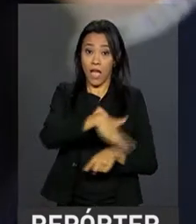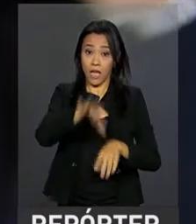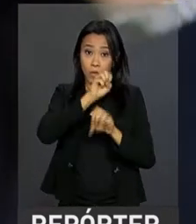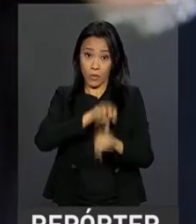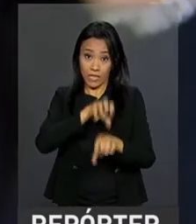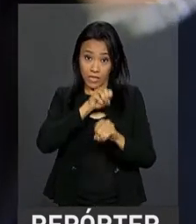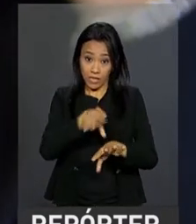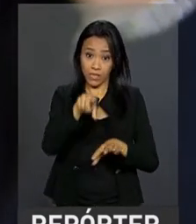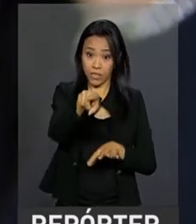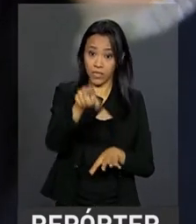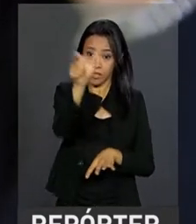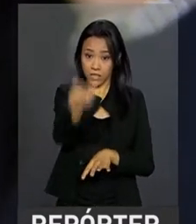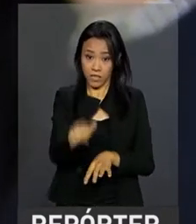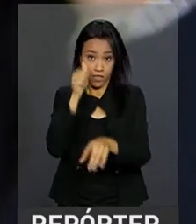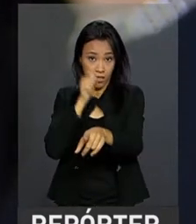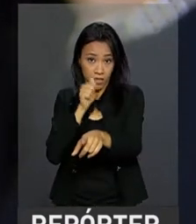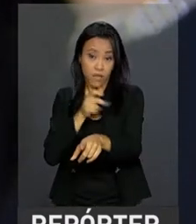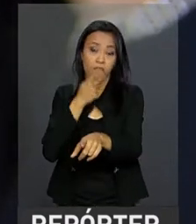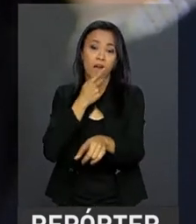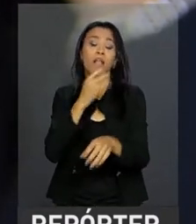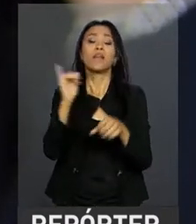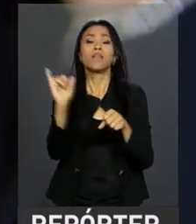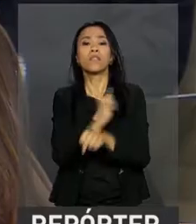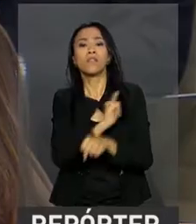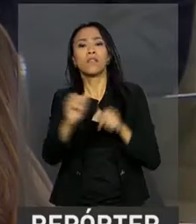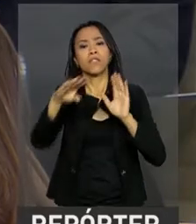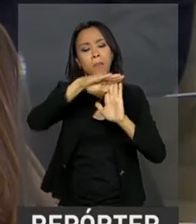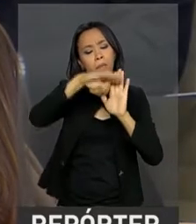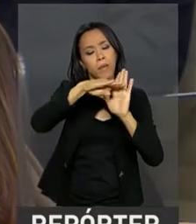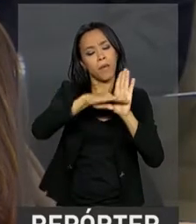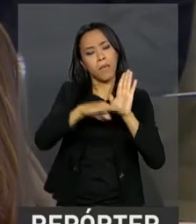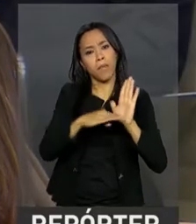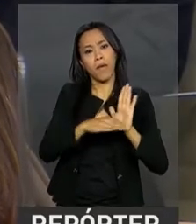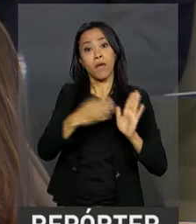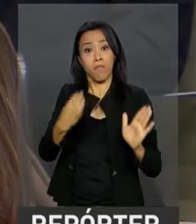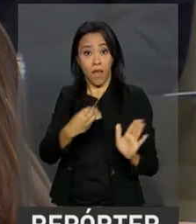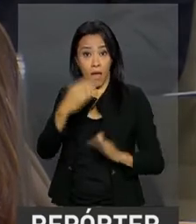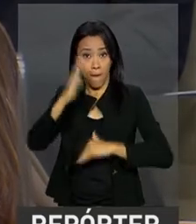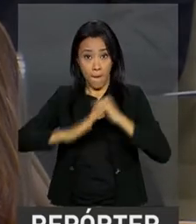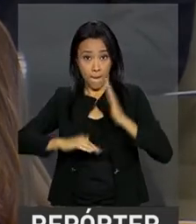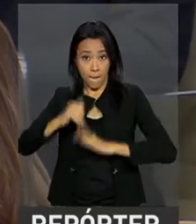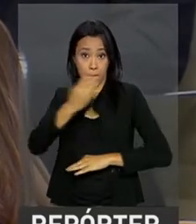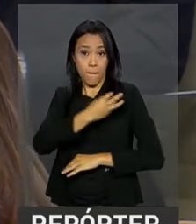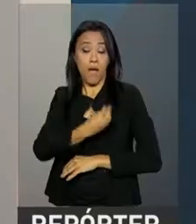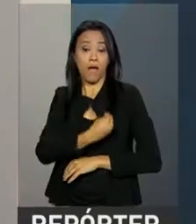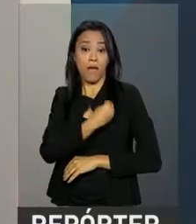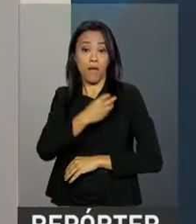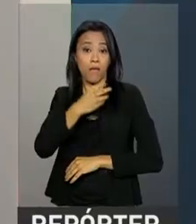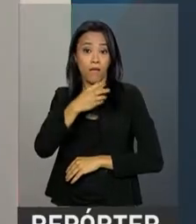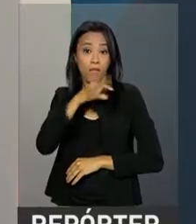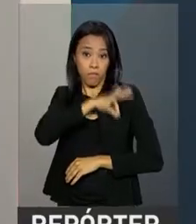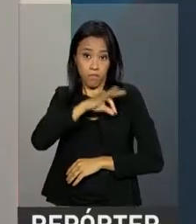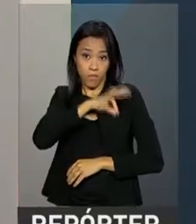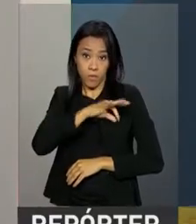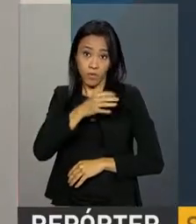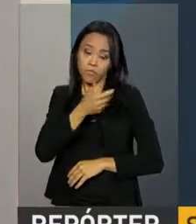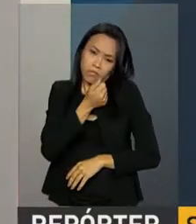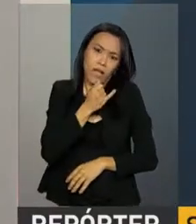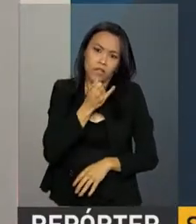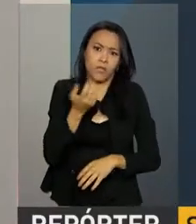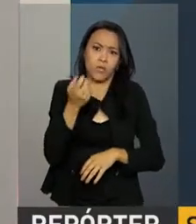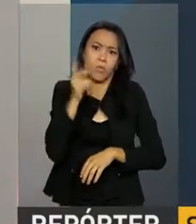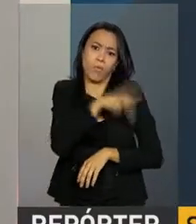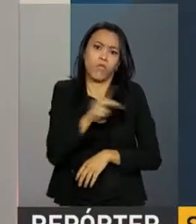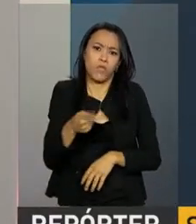Guimarães defende, por exemplo, mecanismos para tornar a carreira de professor mais atraente. Ele tem que ser promovido, ele tem que ter algum